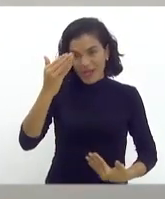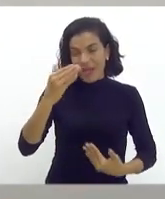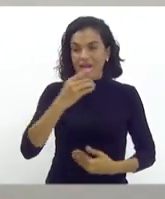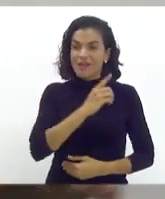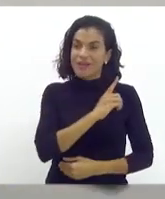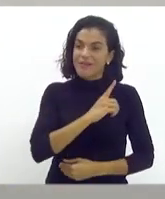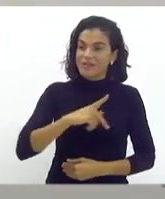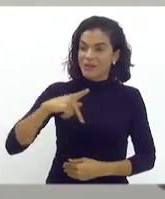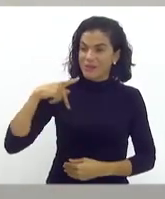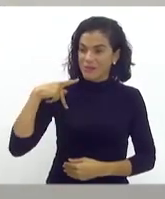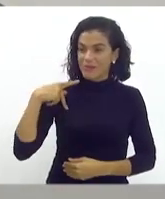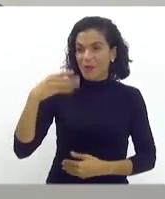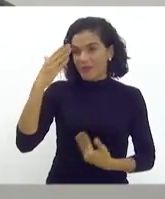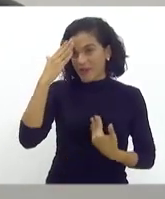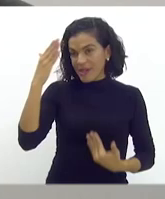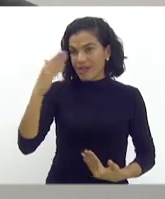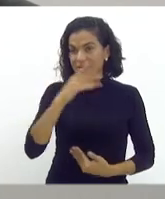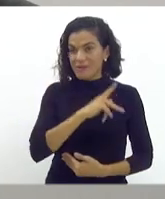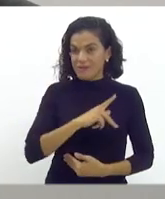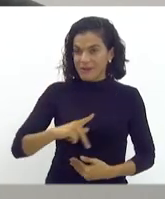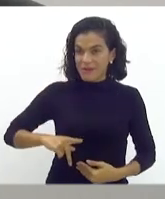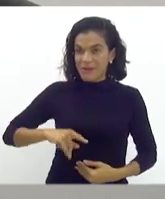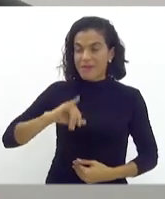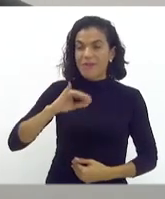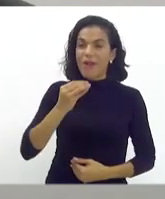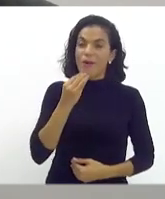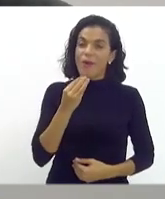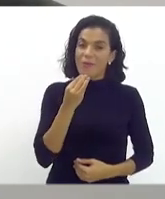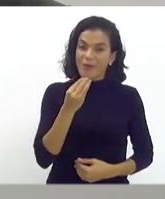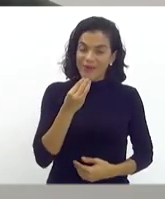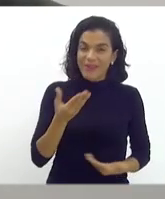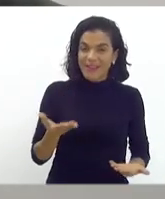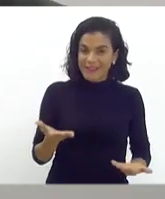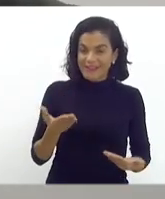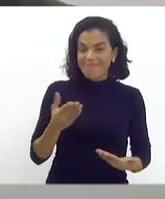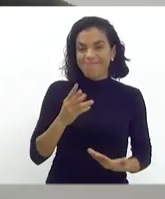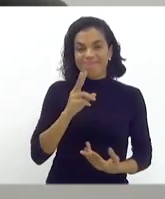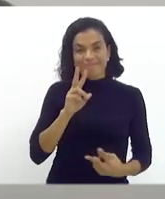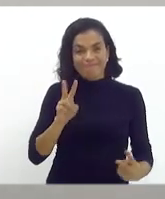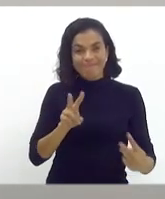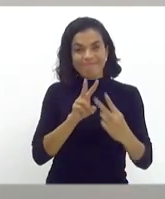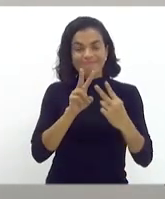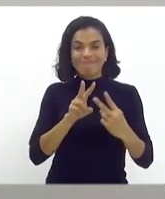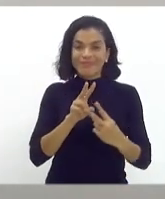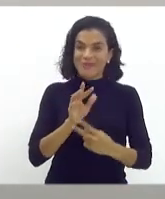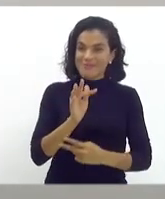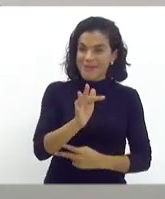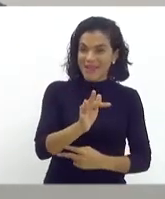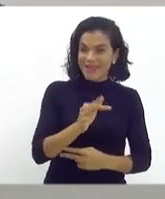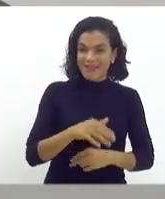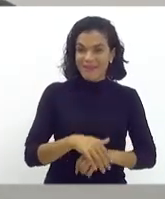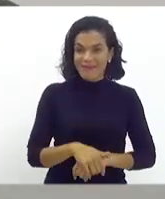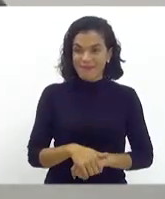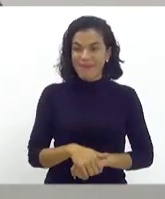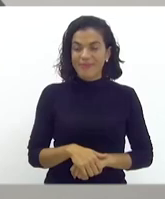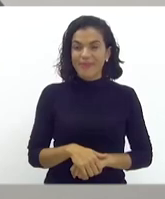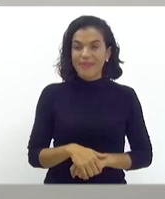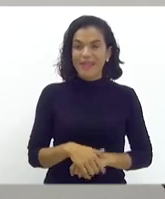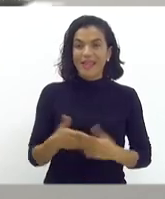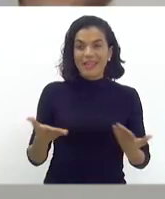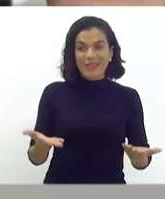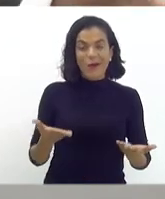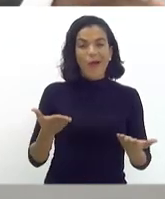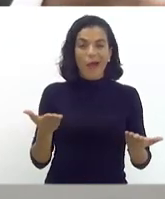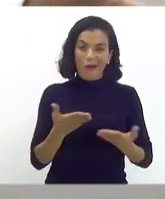defensora muito obrigado senhora Presidente pela oportunidade nos vemos em breve Tá bom Agora eu tenho que ir que eu estou como